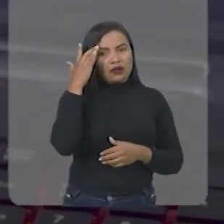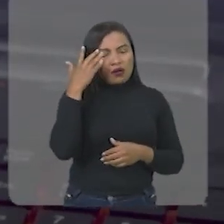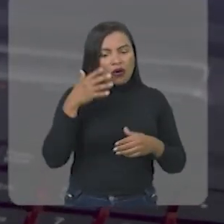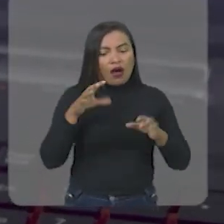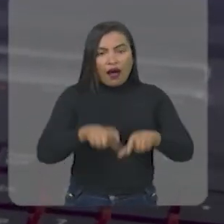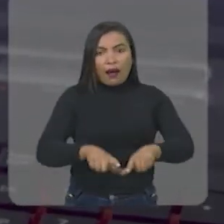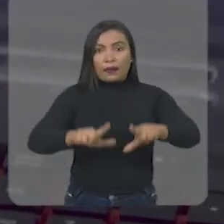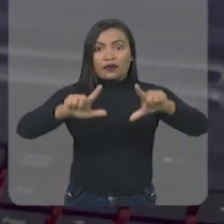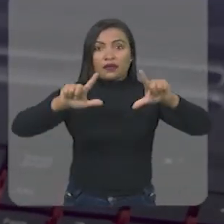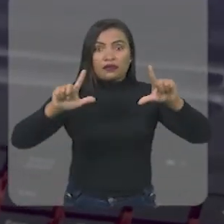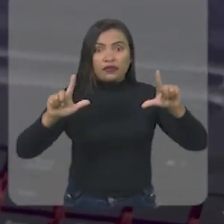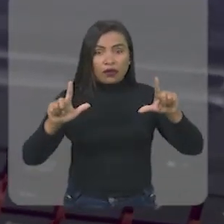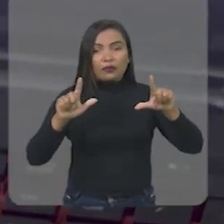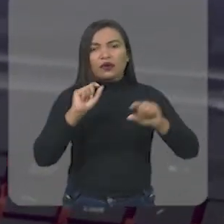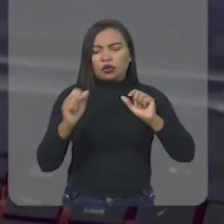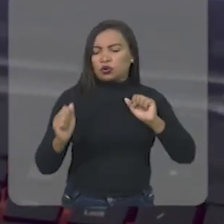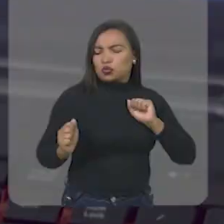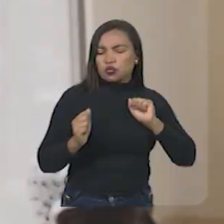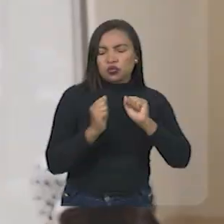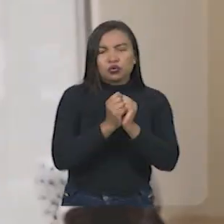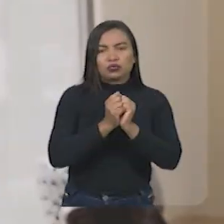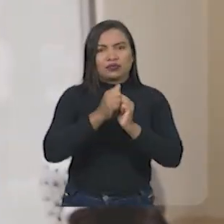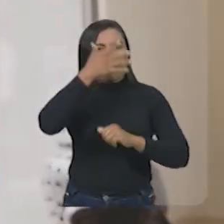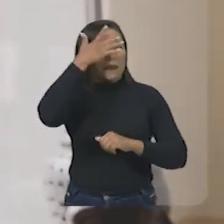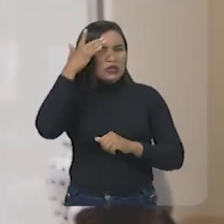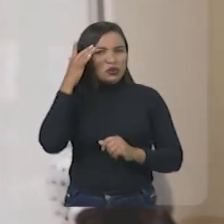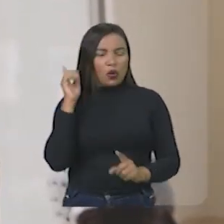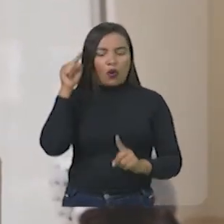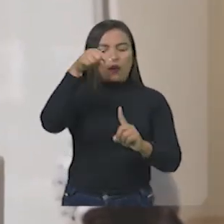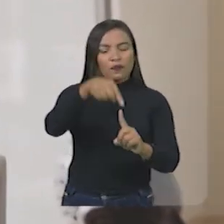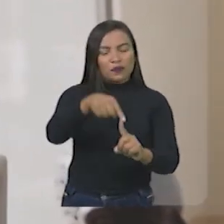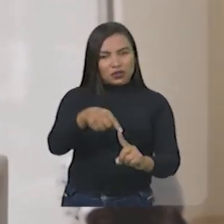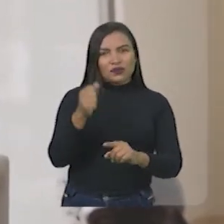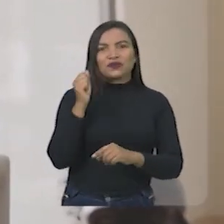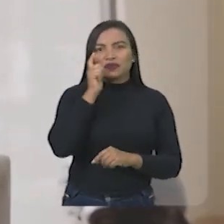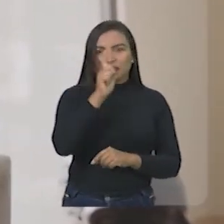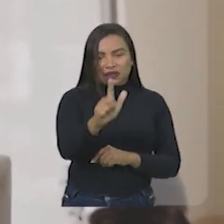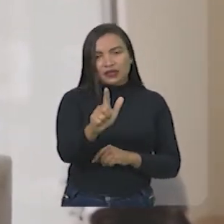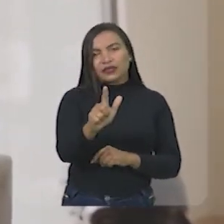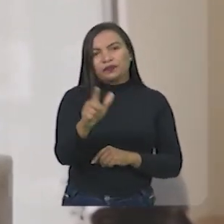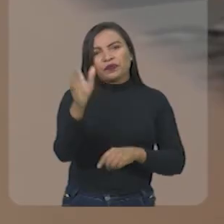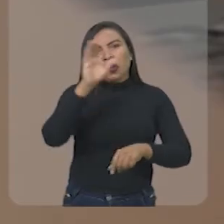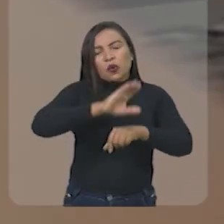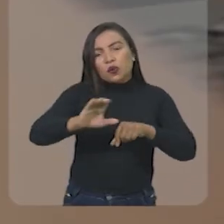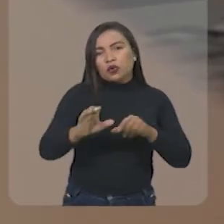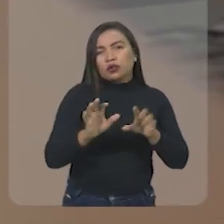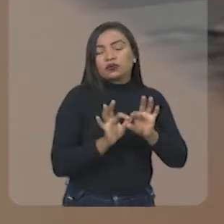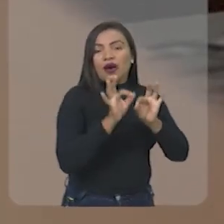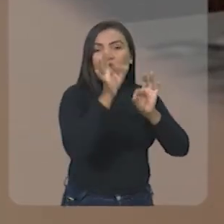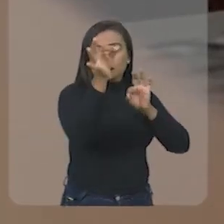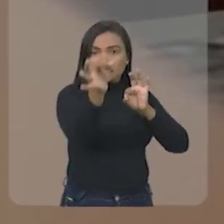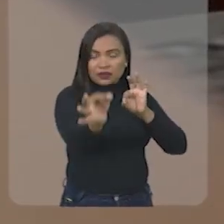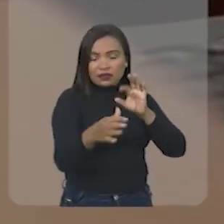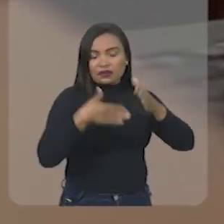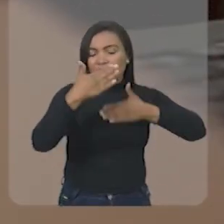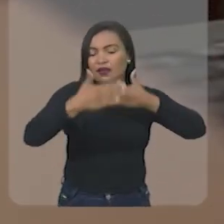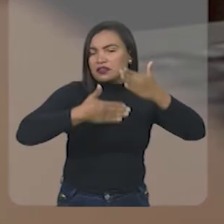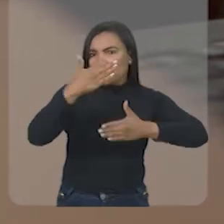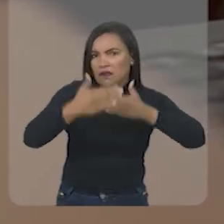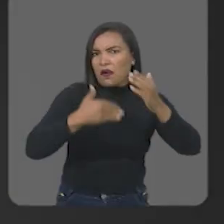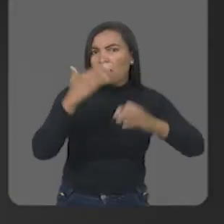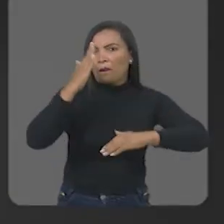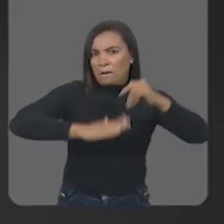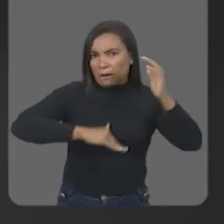as pessoas dos seus objetivos. Cursos livres online que desenvolvem a competência em diferentes